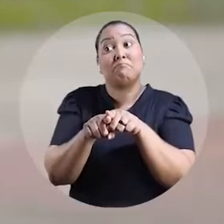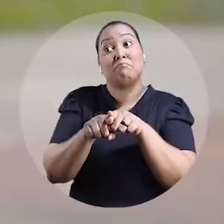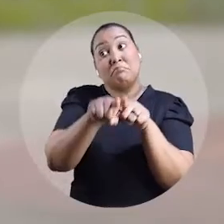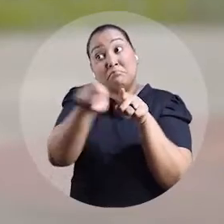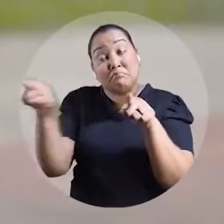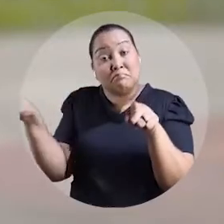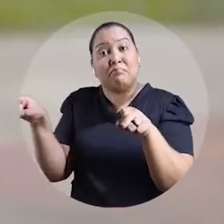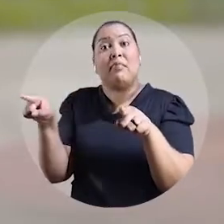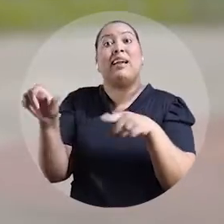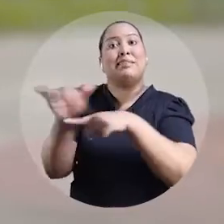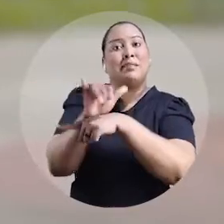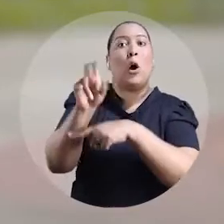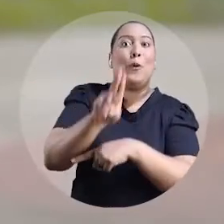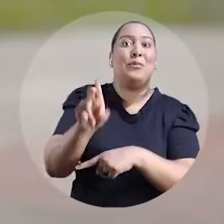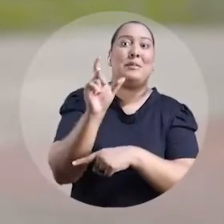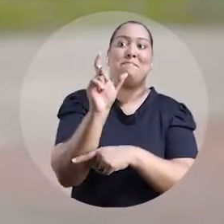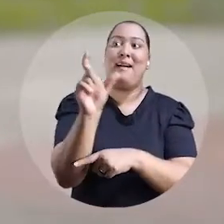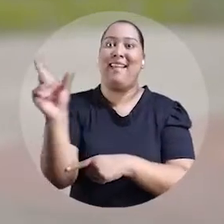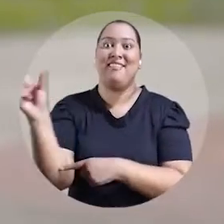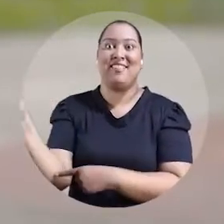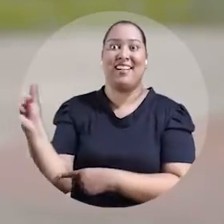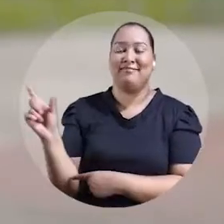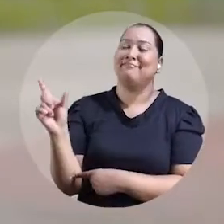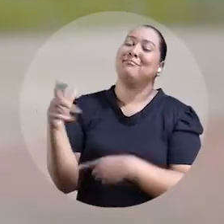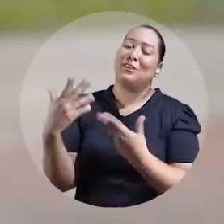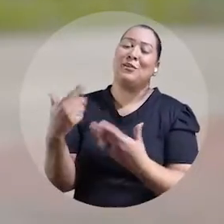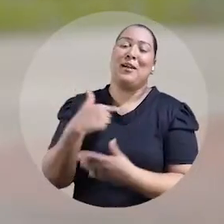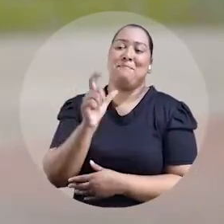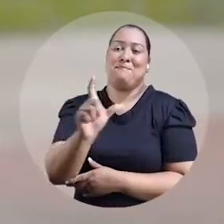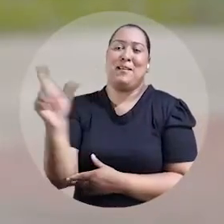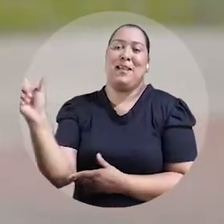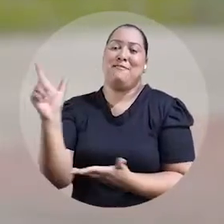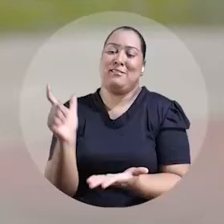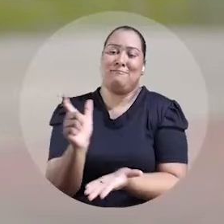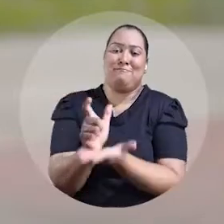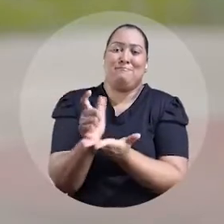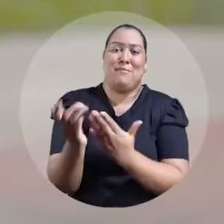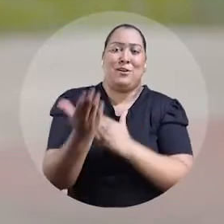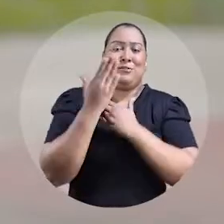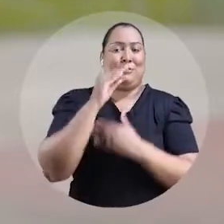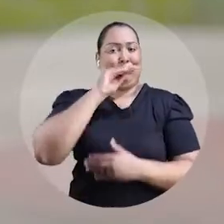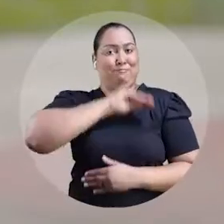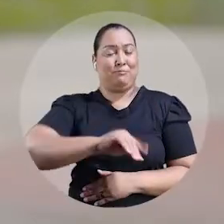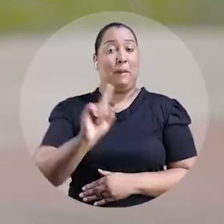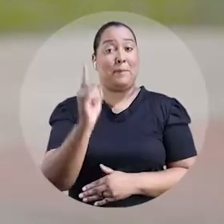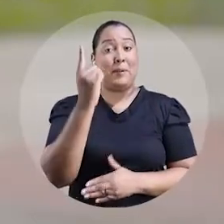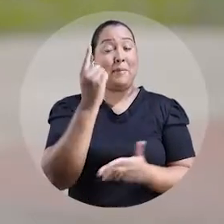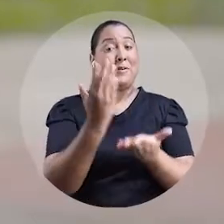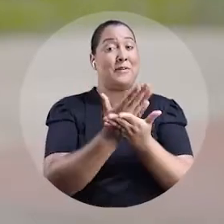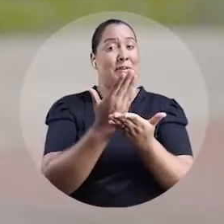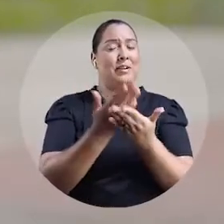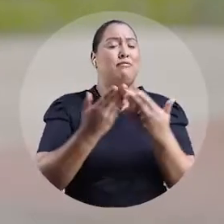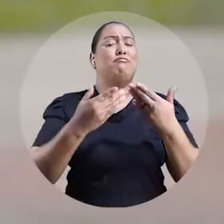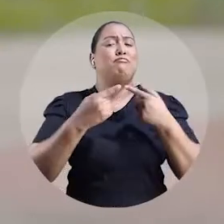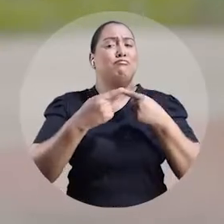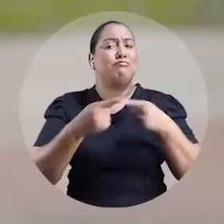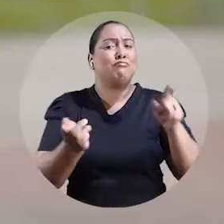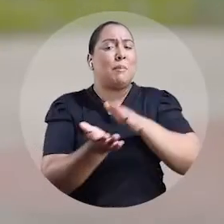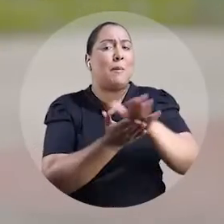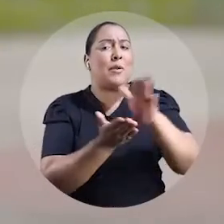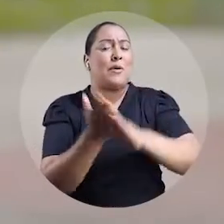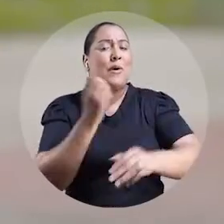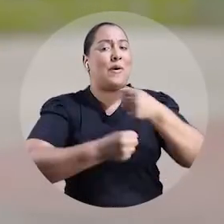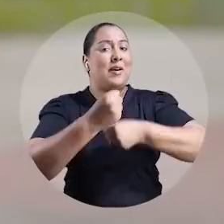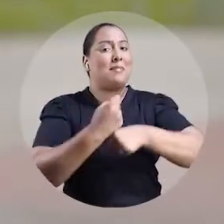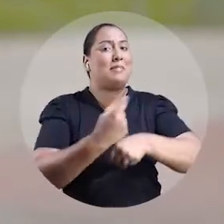áreas que lidam com a palavra, né? Então, a palavra é o meu ganha-pão. E o meu primeiro livro foi publicado no ano